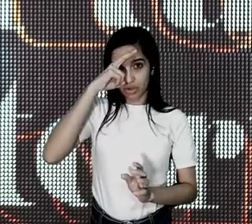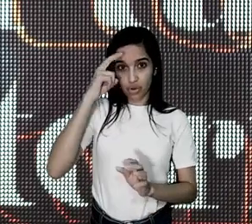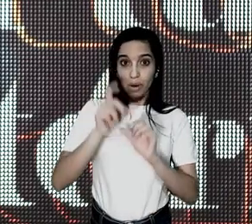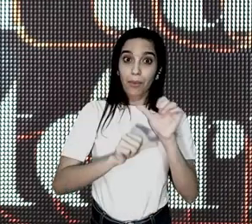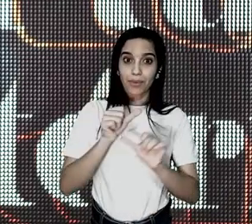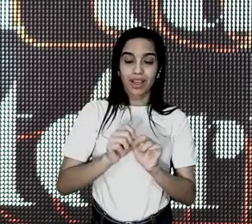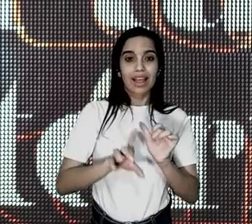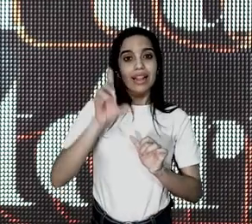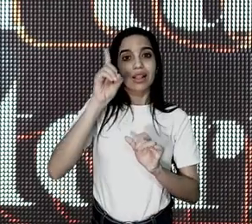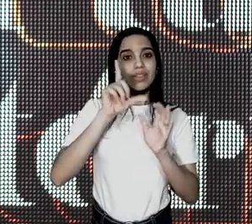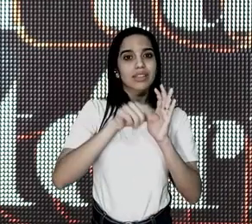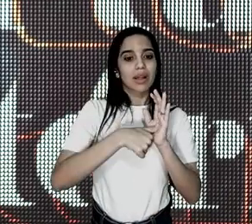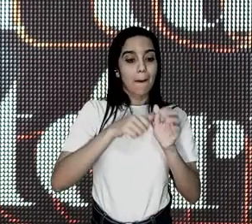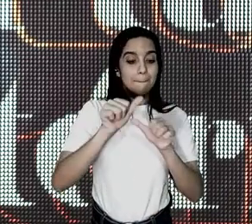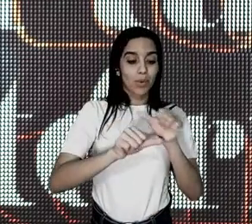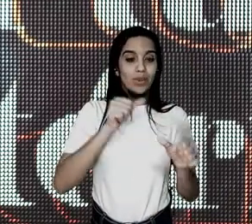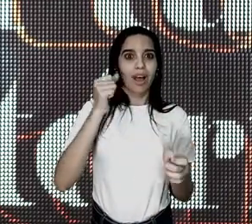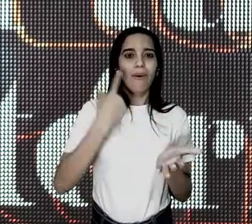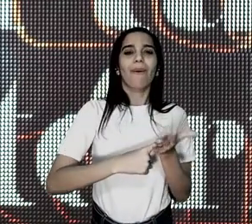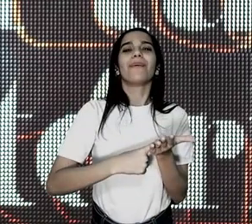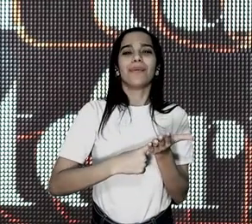atrasa, Deus muda a agenda.